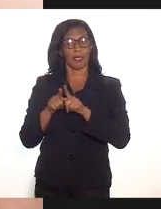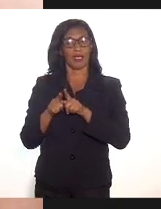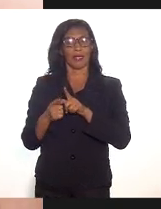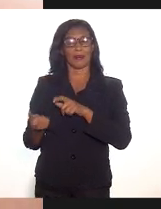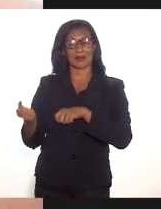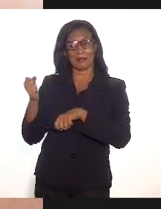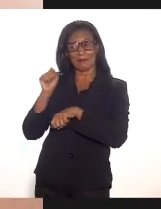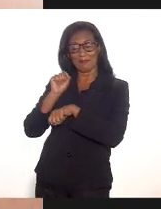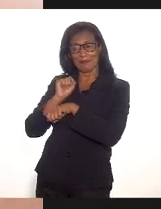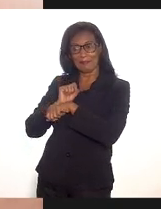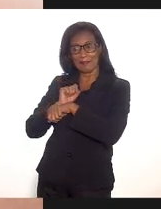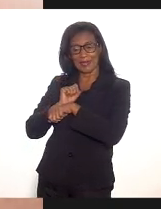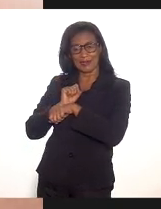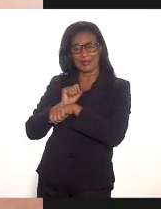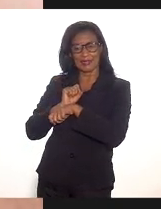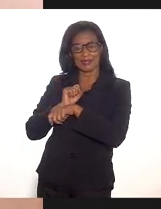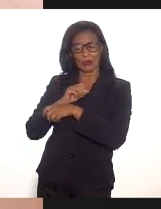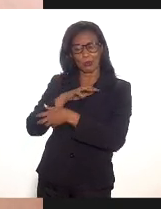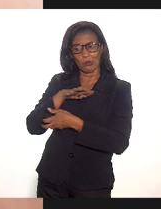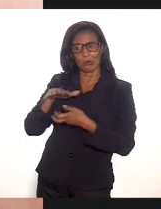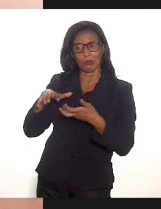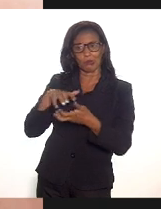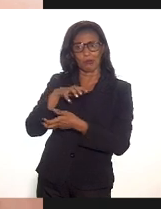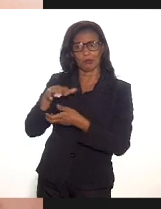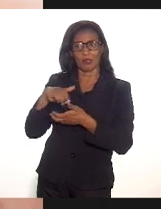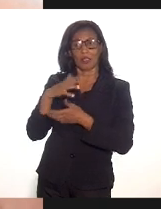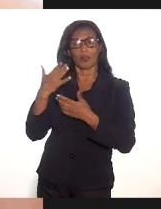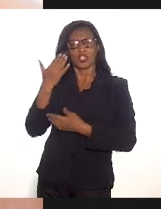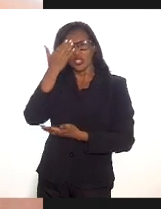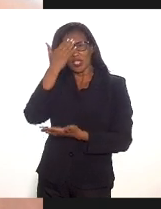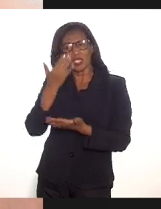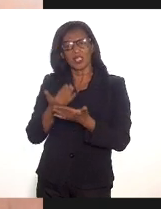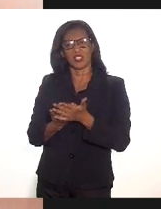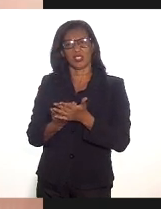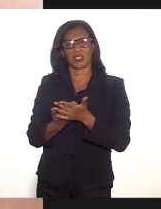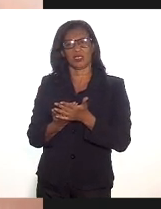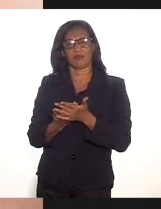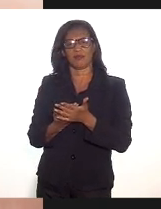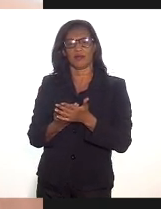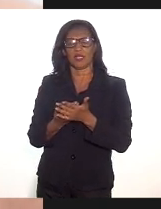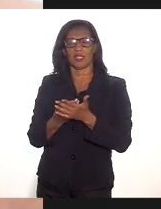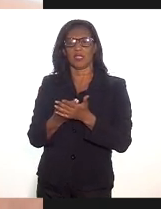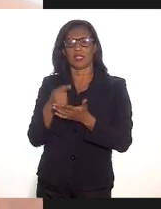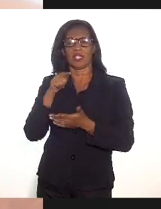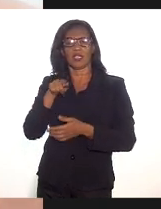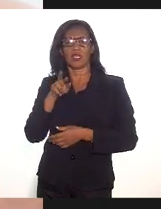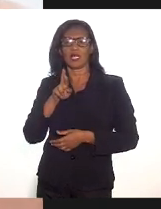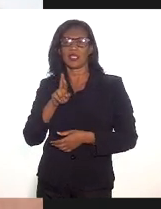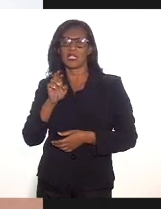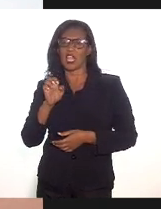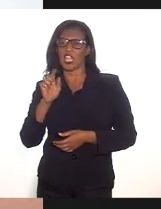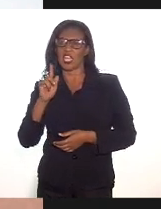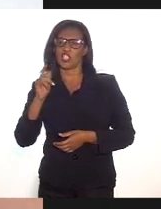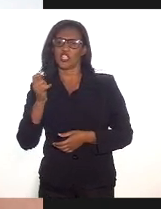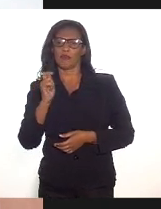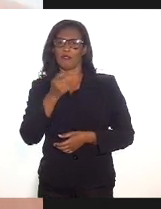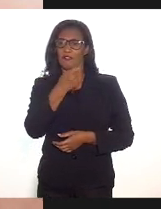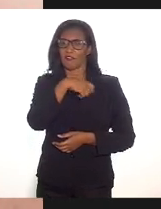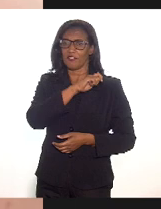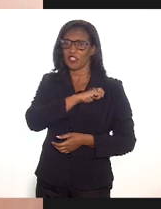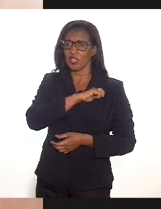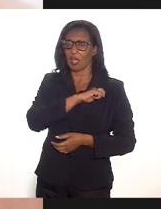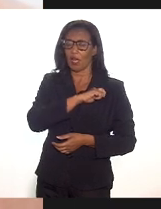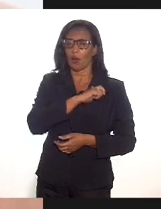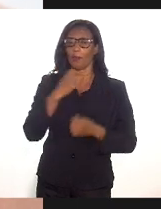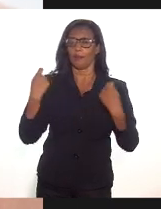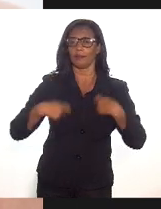máquina pública. Então, a gente acreditava que o regime de recuperação fiscal seria prorrogado. A União se recusou a fazer isso